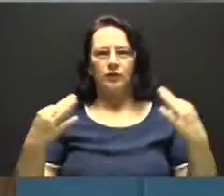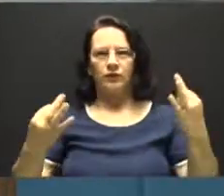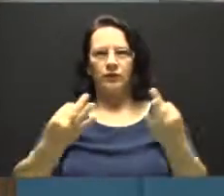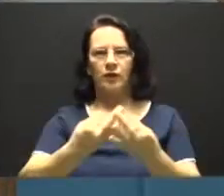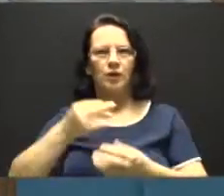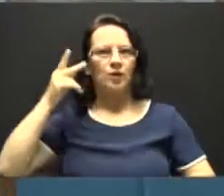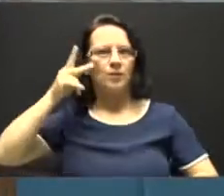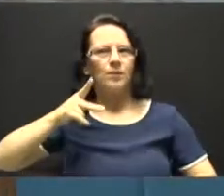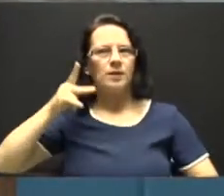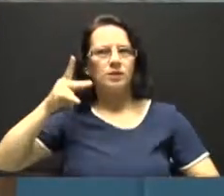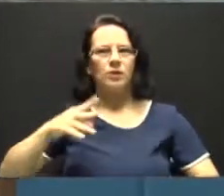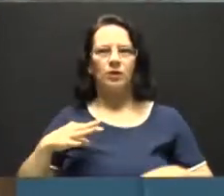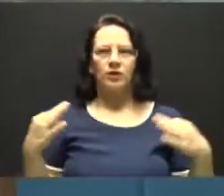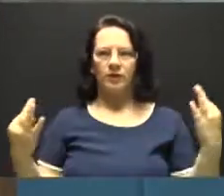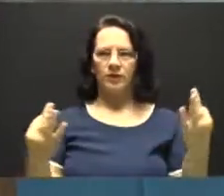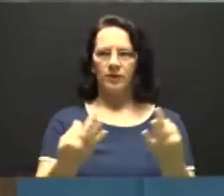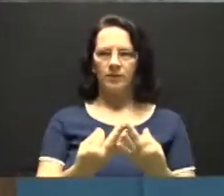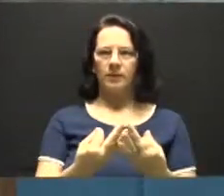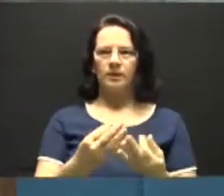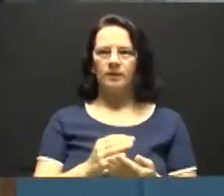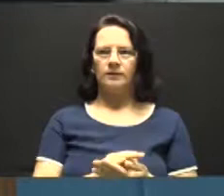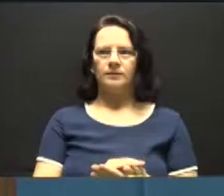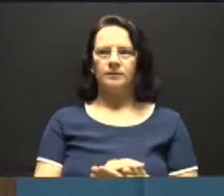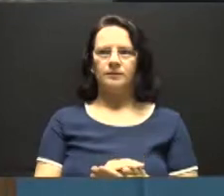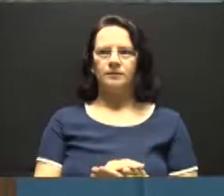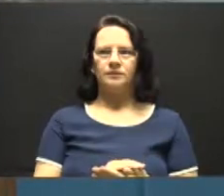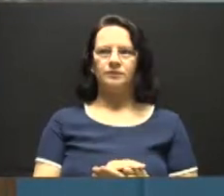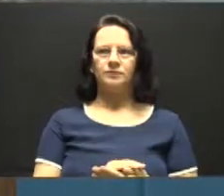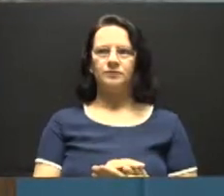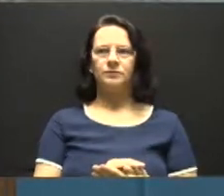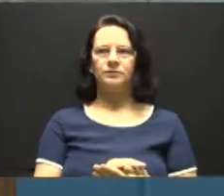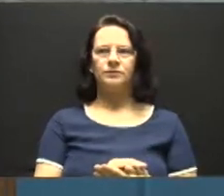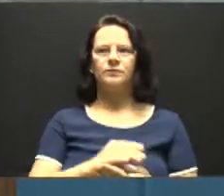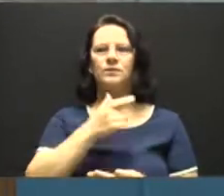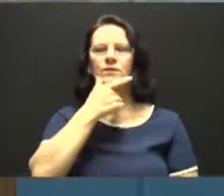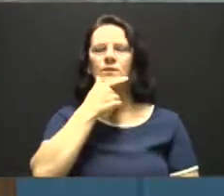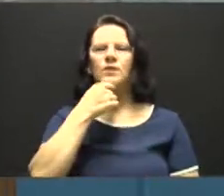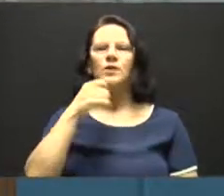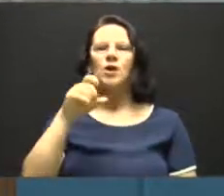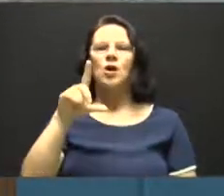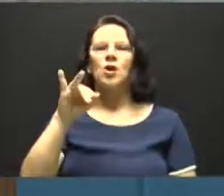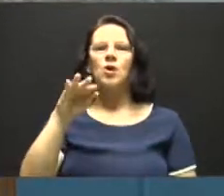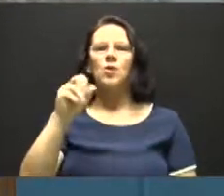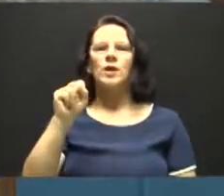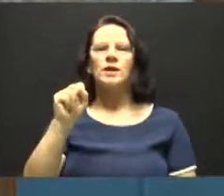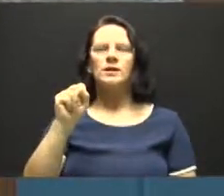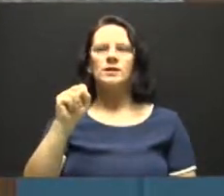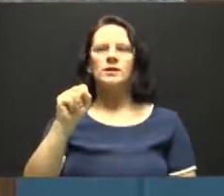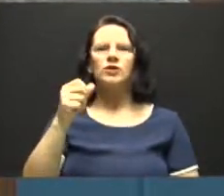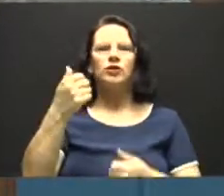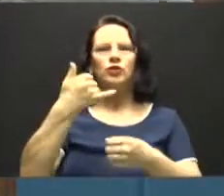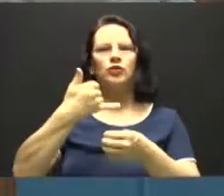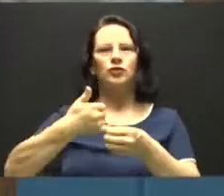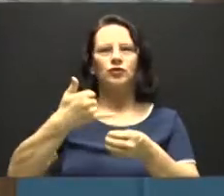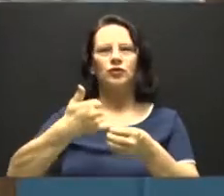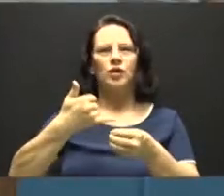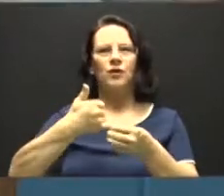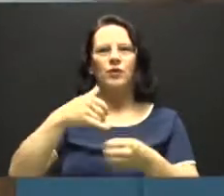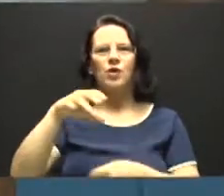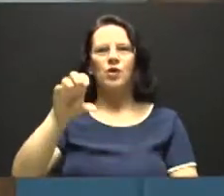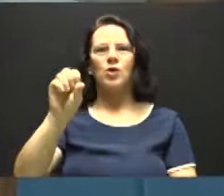pastoral familiar luiz carlos de brito chefe da divisão do